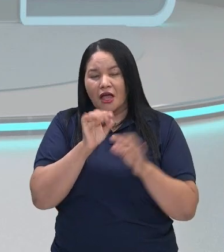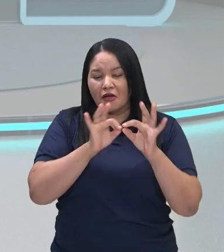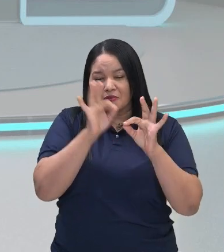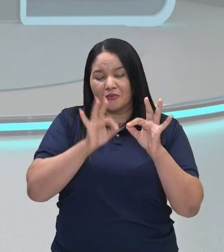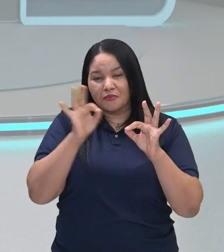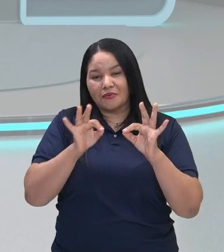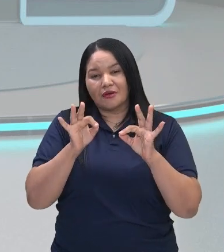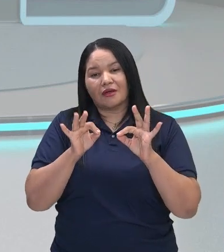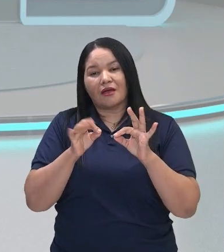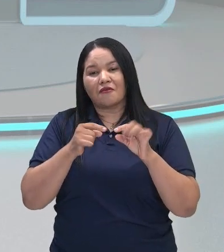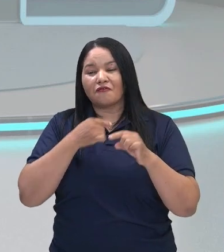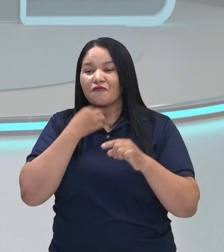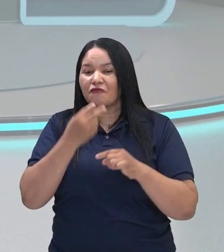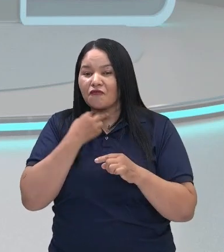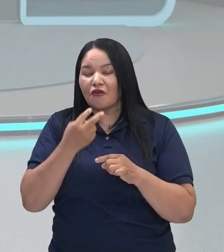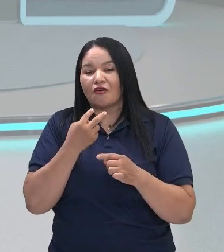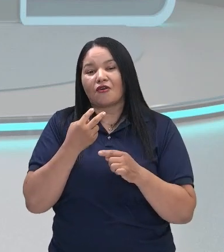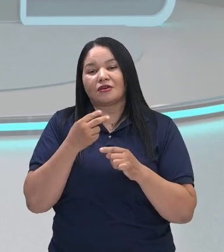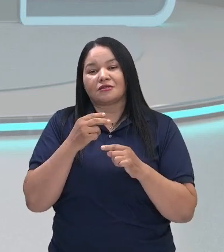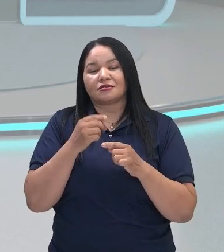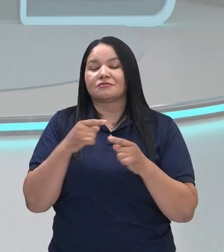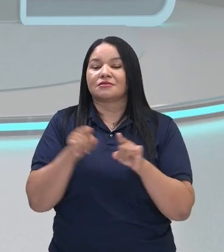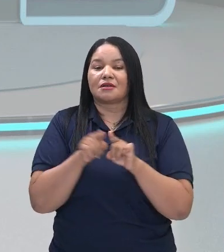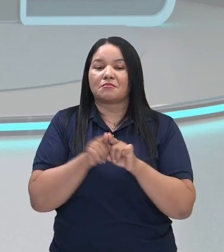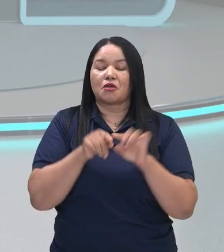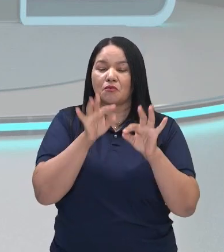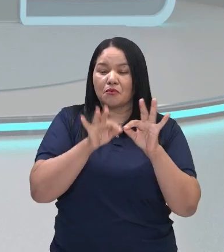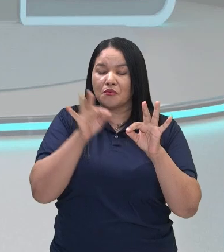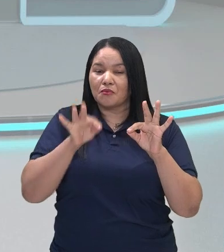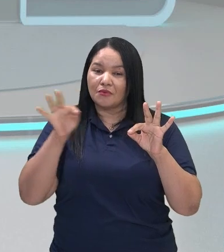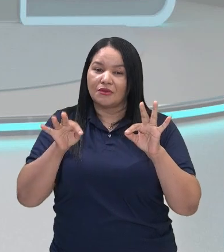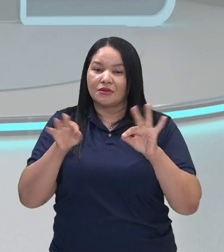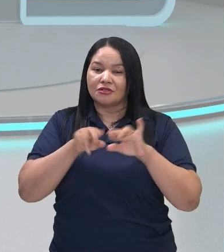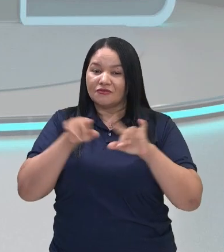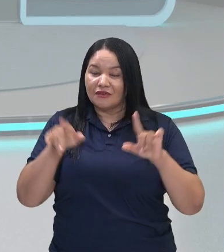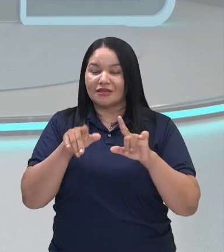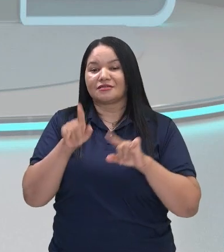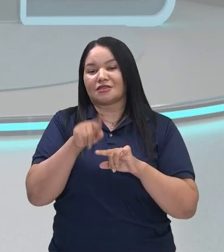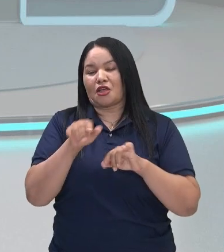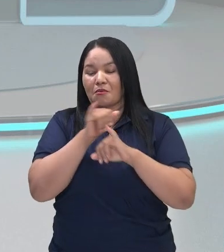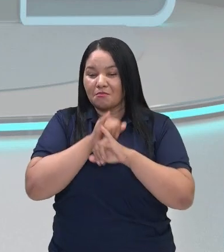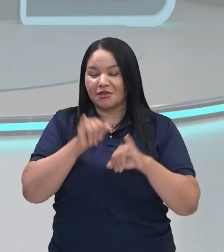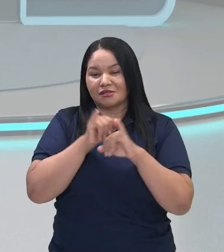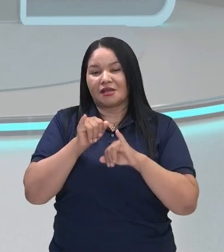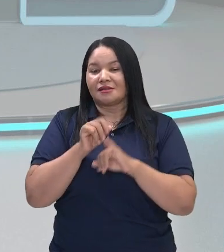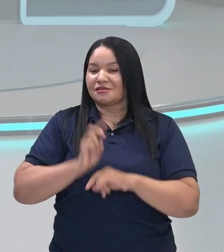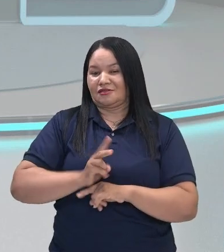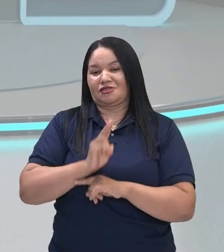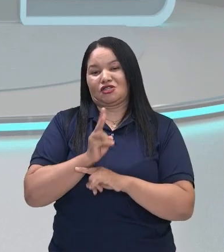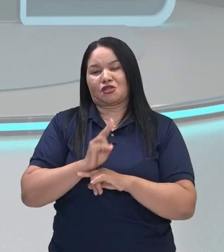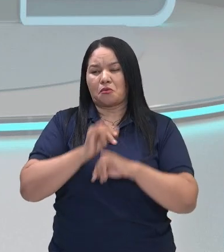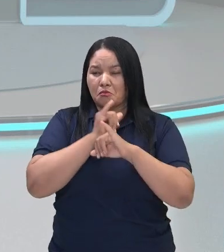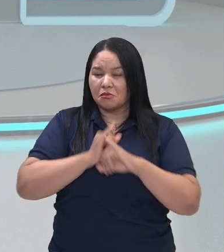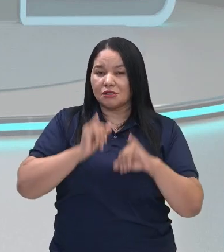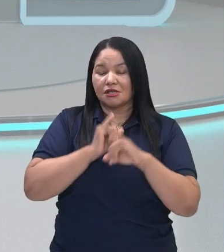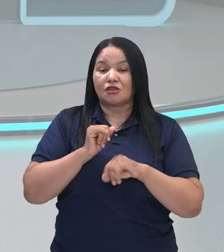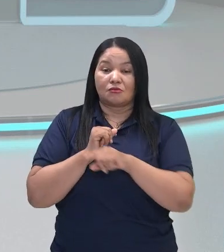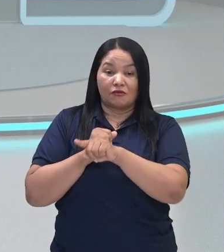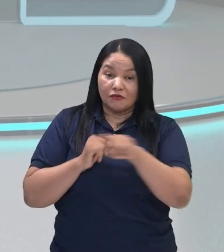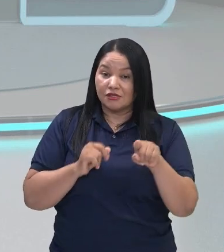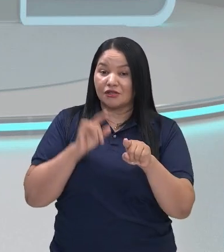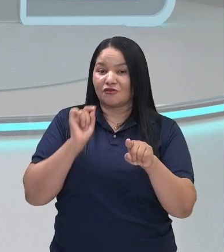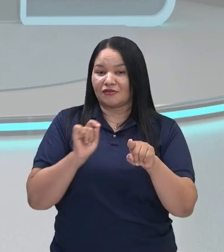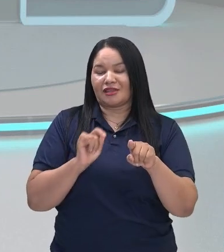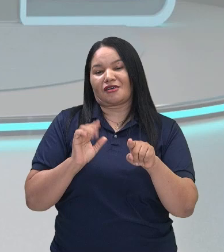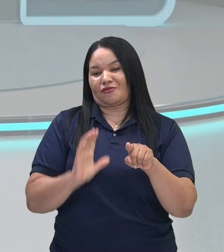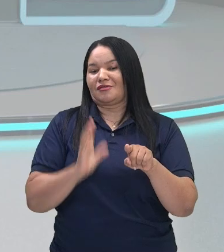uma voz, a onda sonora nos emana uma mensagem e a todo momento está passando para você algo